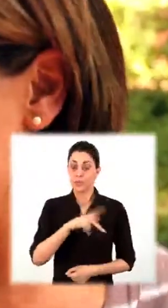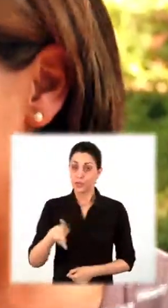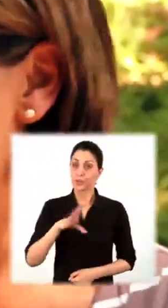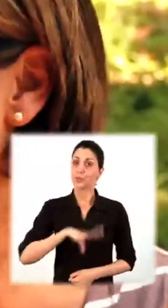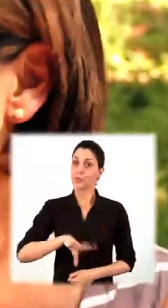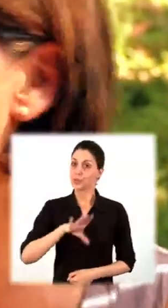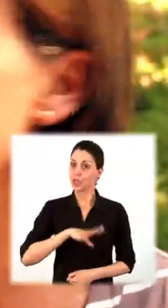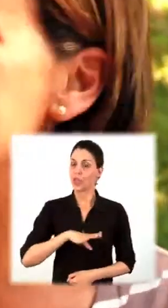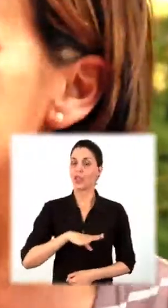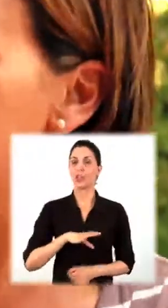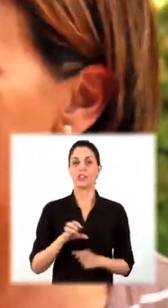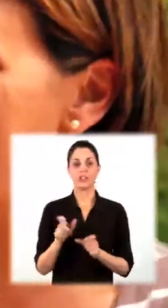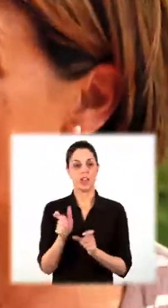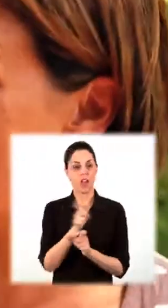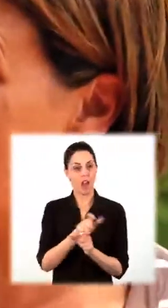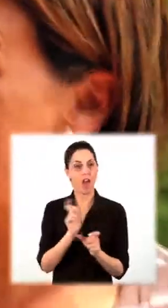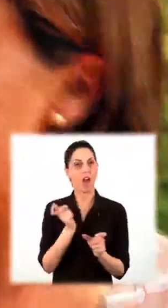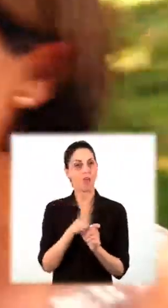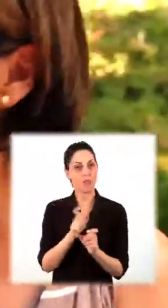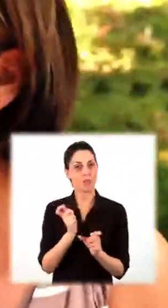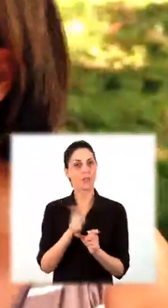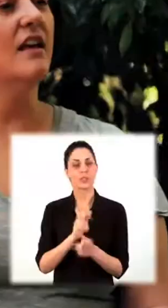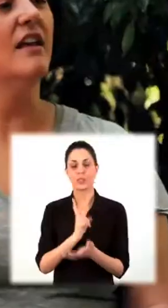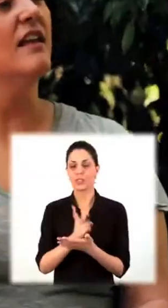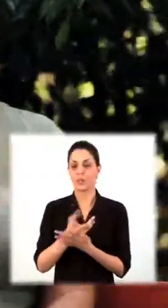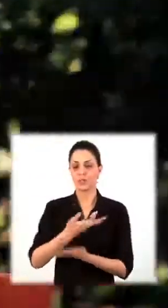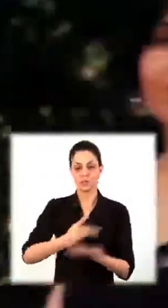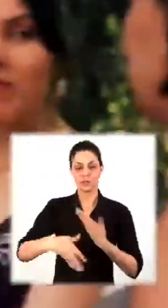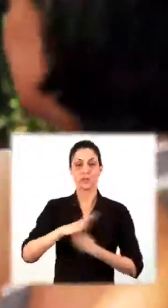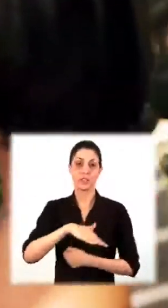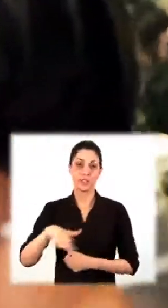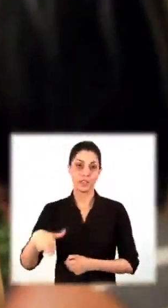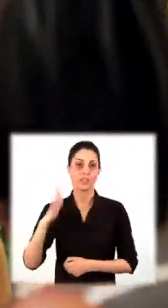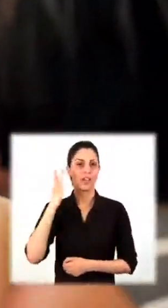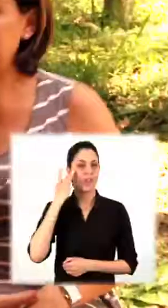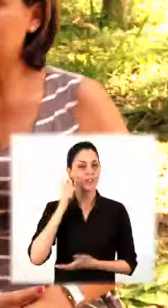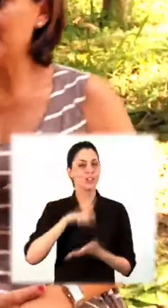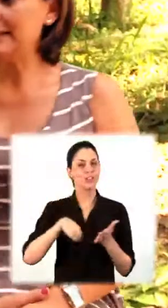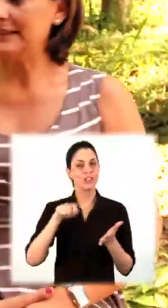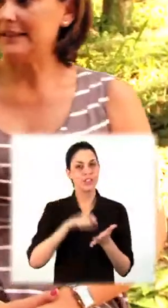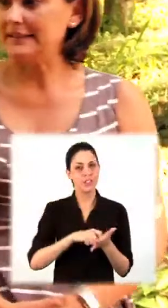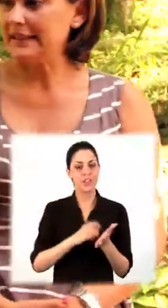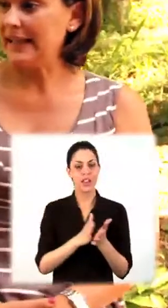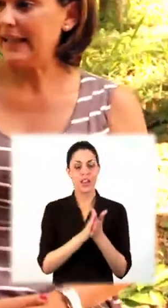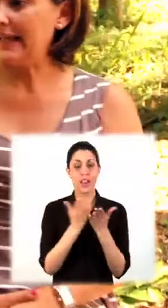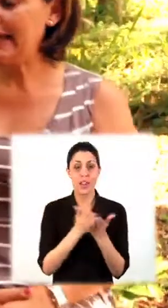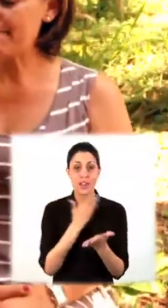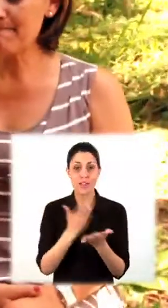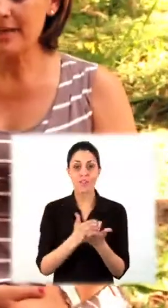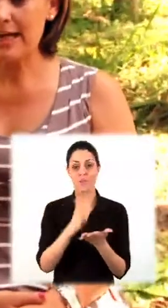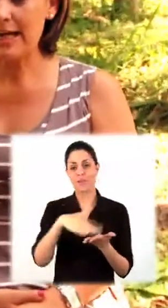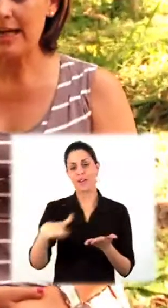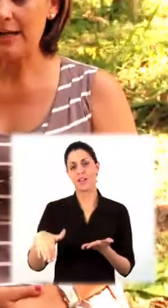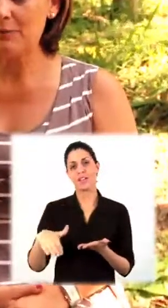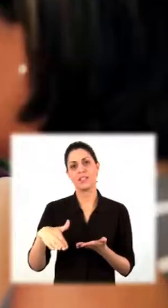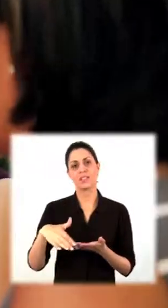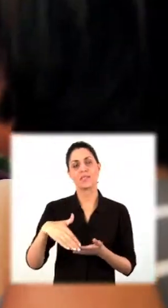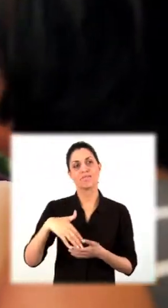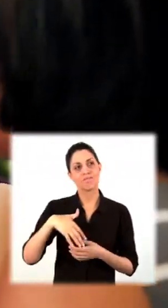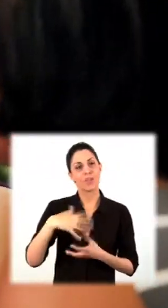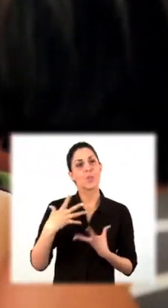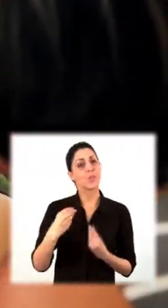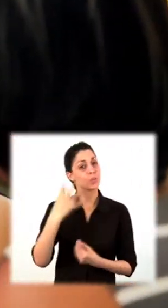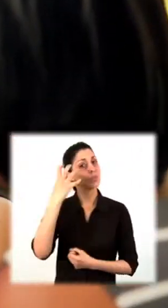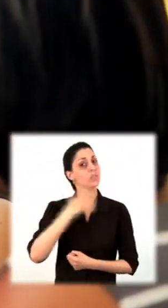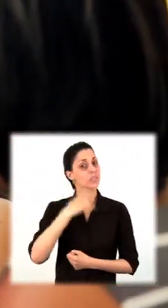como professora de português, como alfabetizadora, mas sempre muito envolvida com criança. Eu acho que escrever para criança é uma das coisas